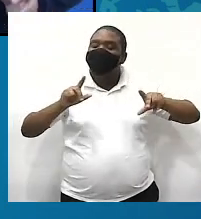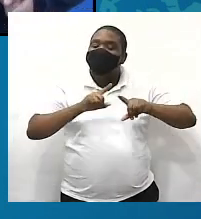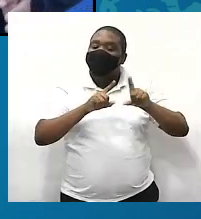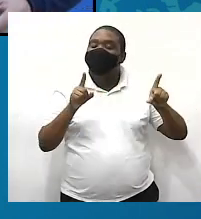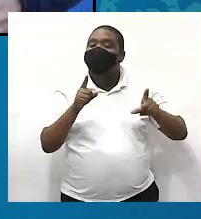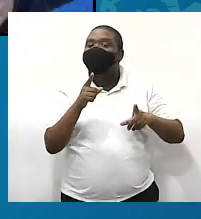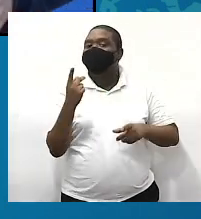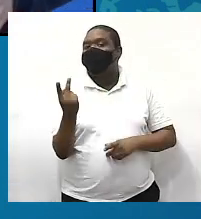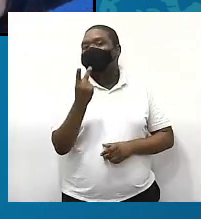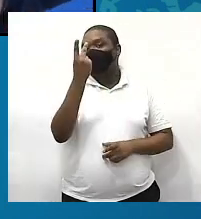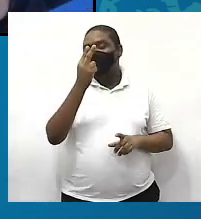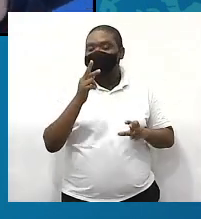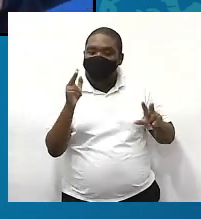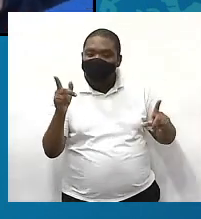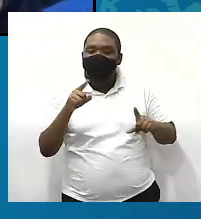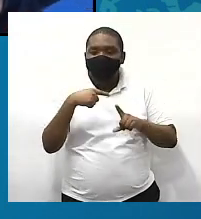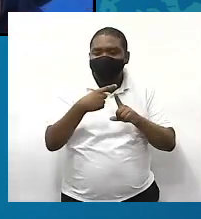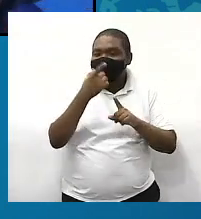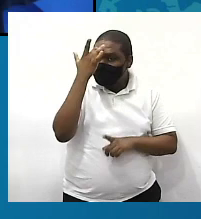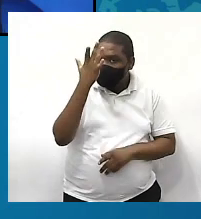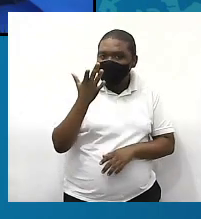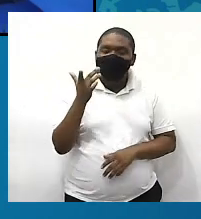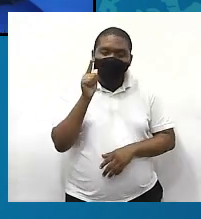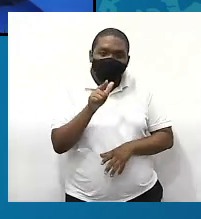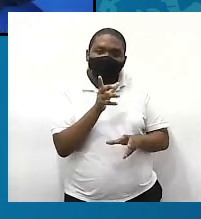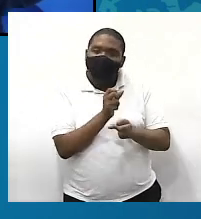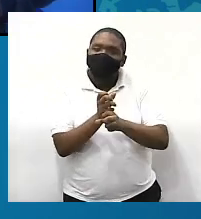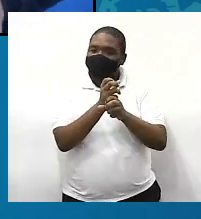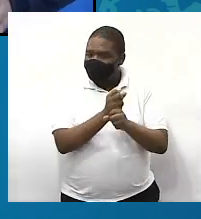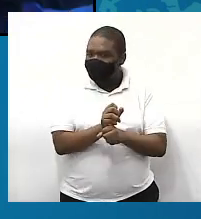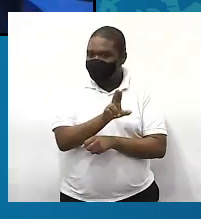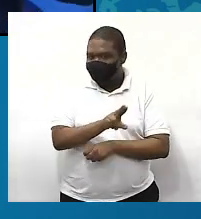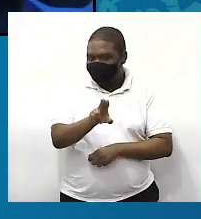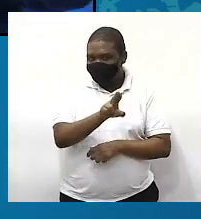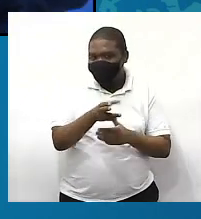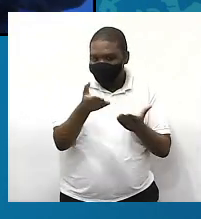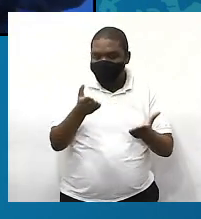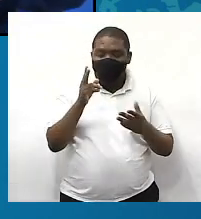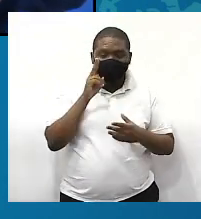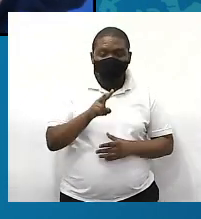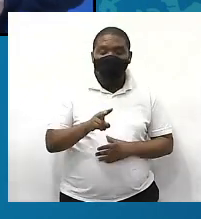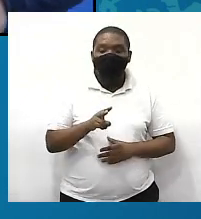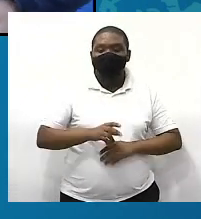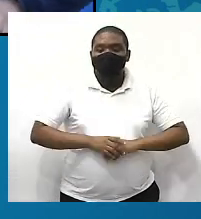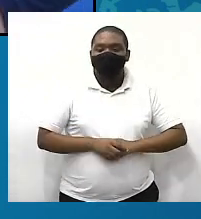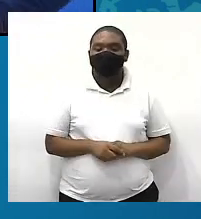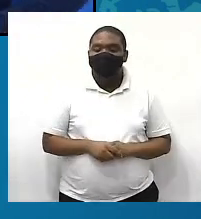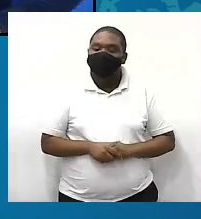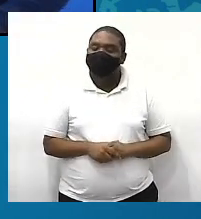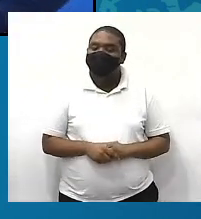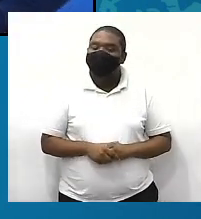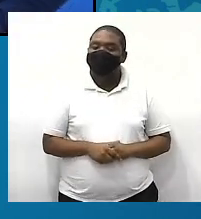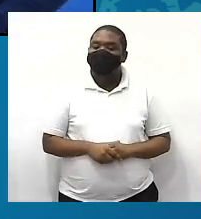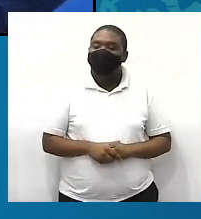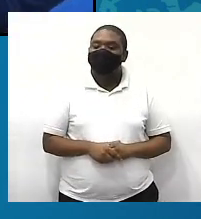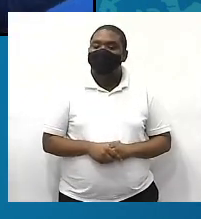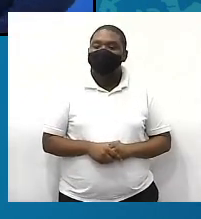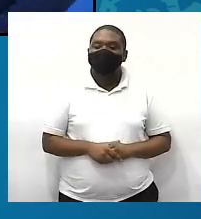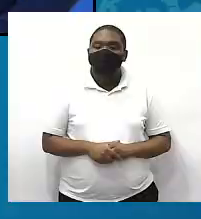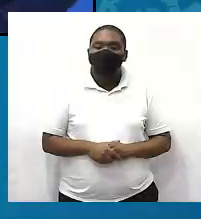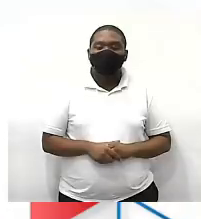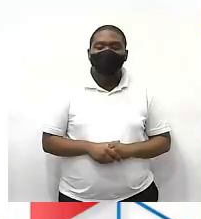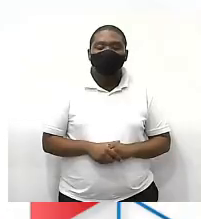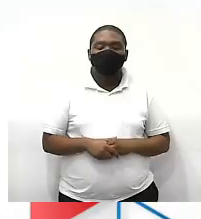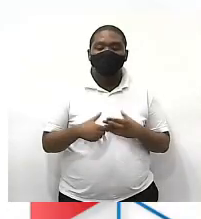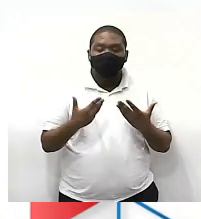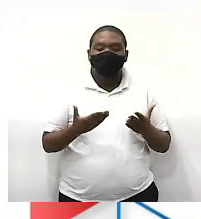valores diferentes. Ficou mais fácil para calcular e eles utilizaram dessa forma. Acompanha comigo no slide aí. Mostra para ele aí, Jonathan. Vamos